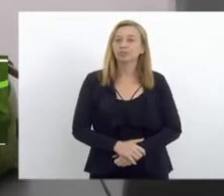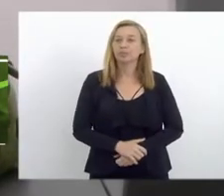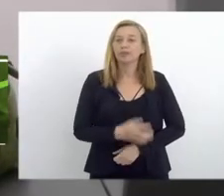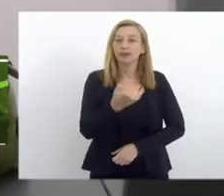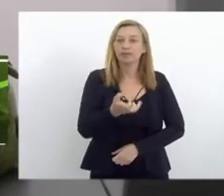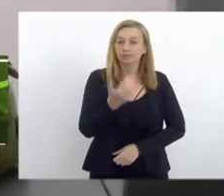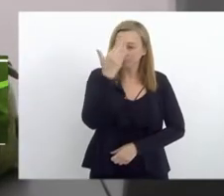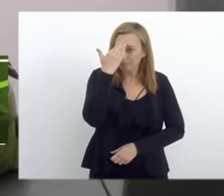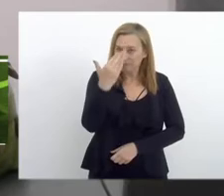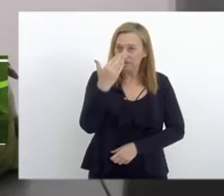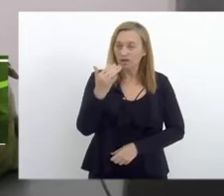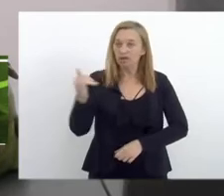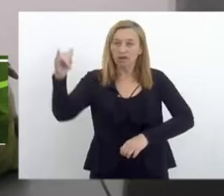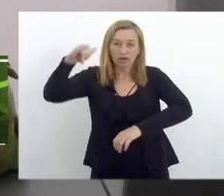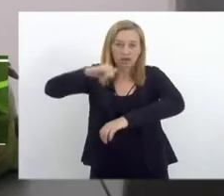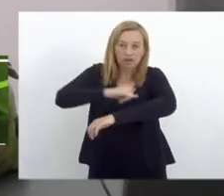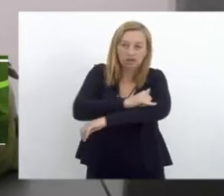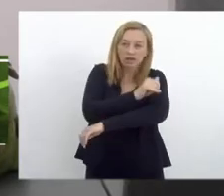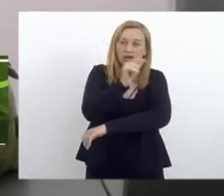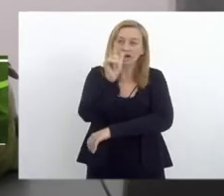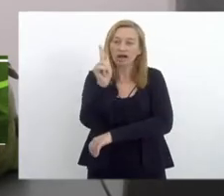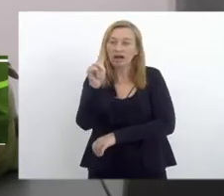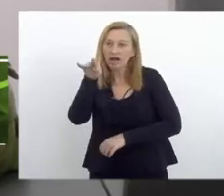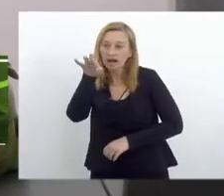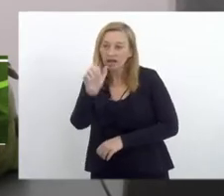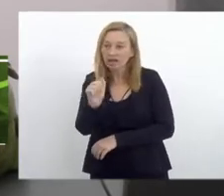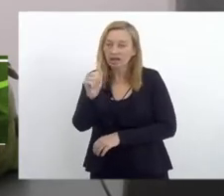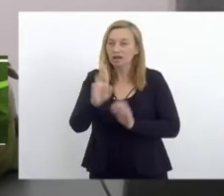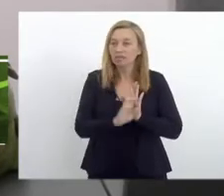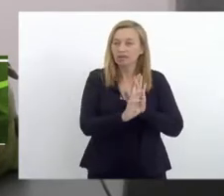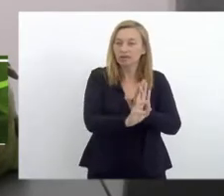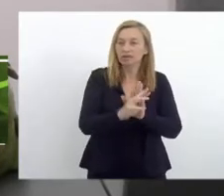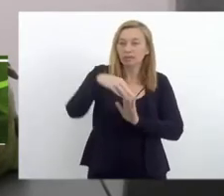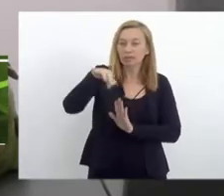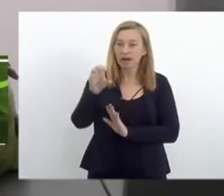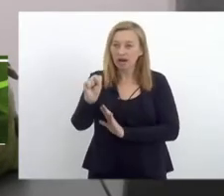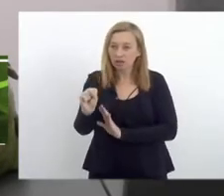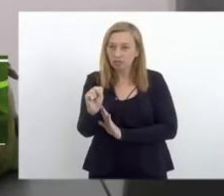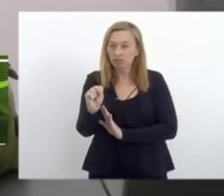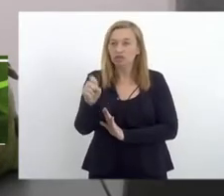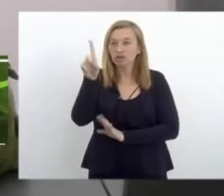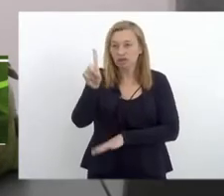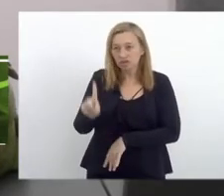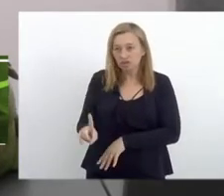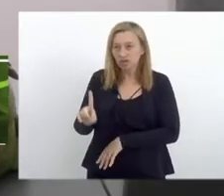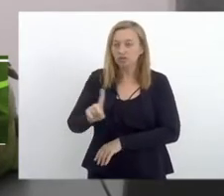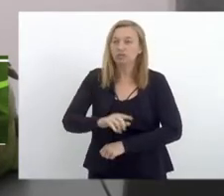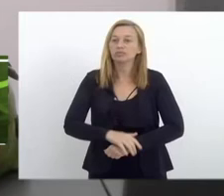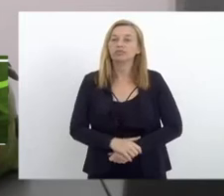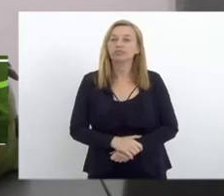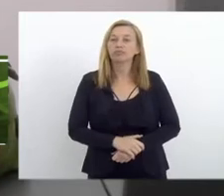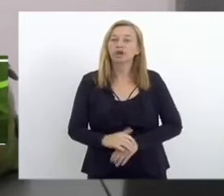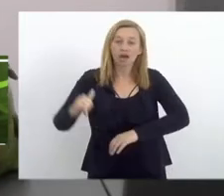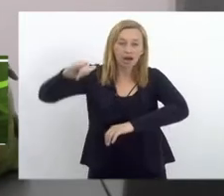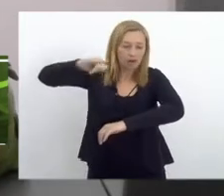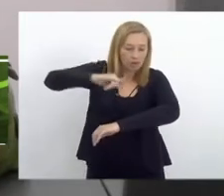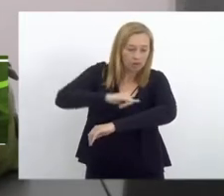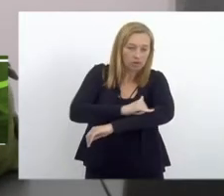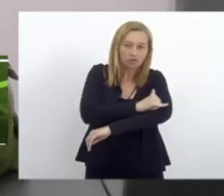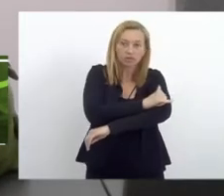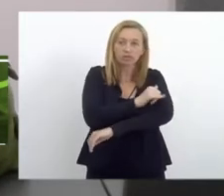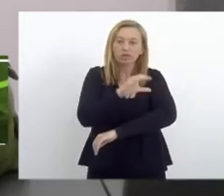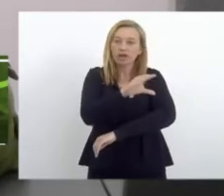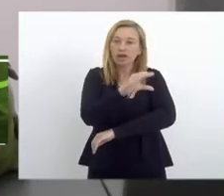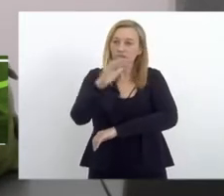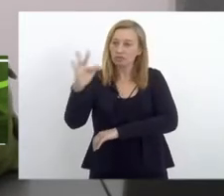Quero agradecer ao Aeroporto de Angra dos Reis, o representante Marco Galvão, que é o diretor. O Aeroporto de Cabo